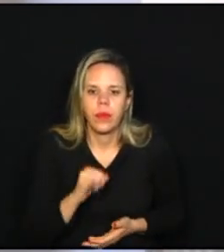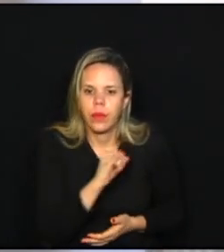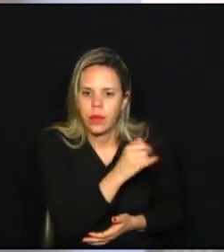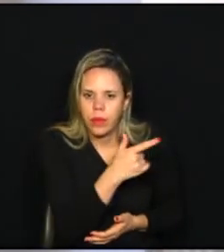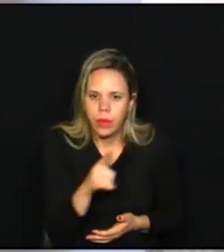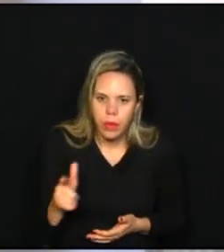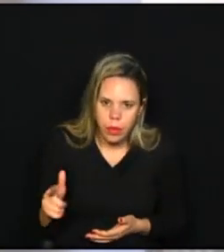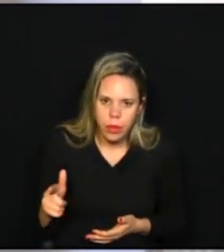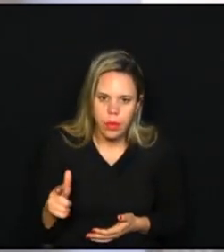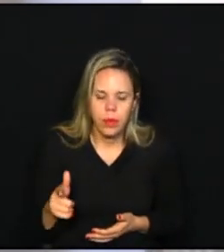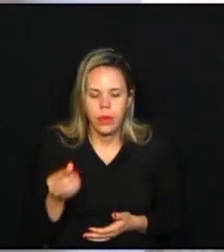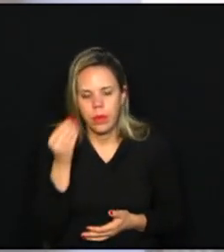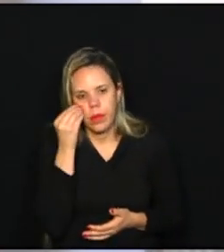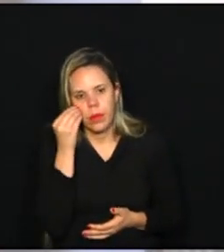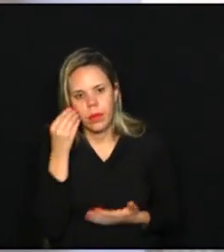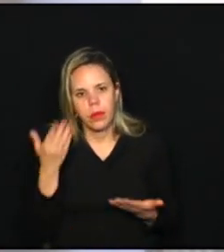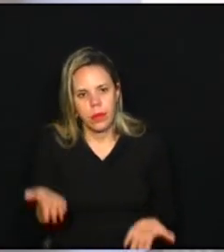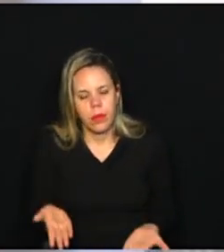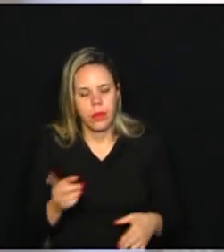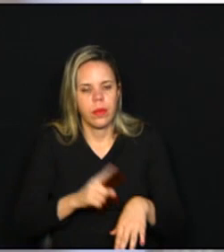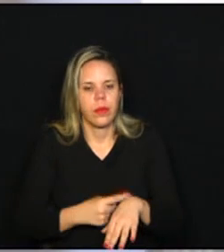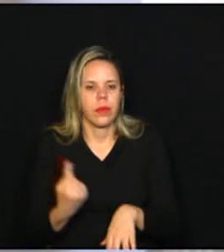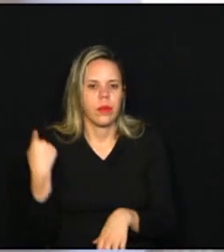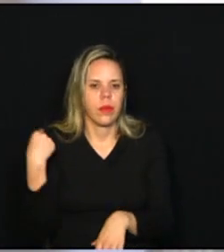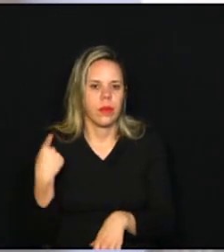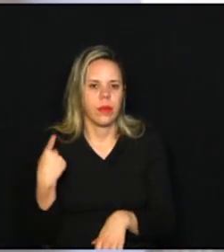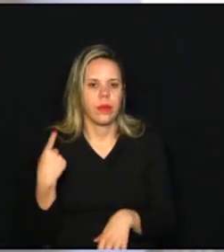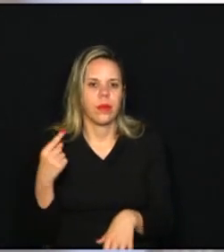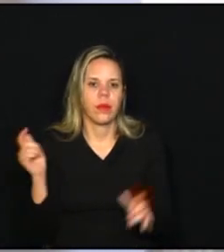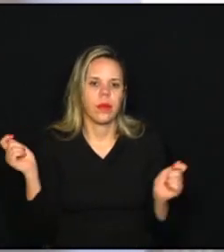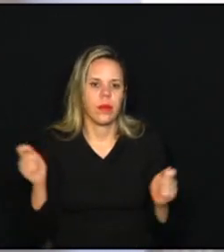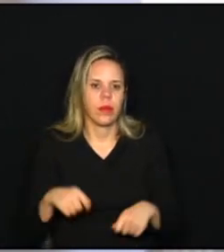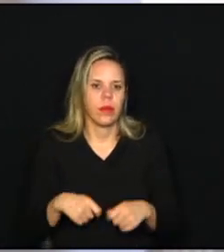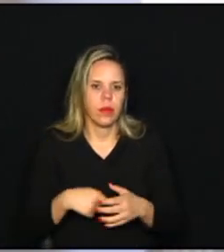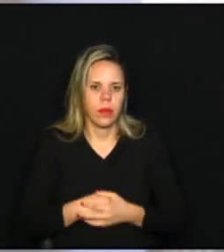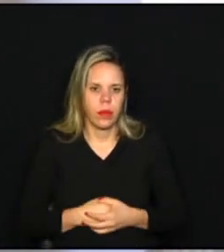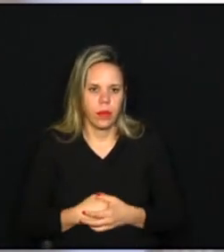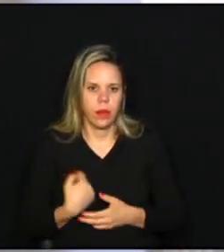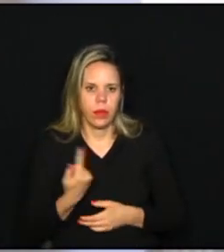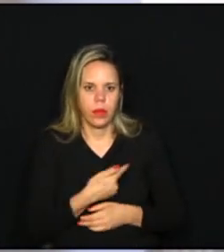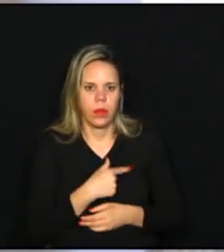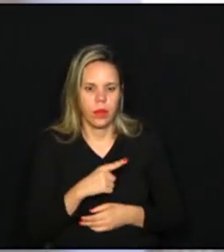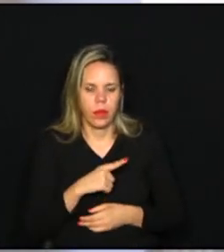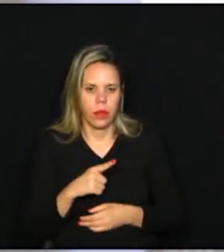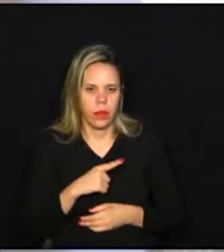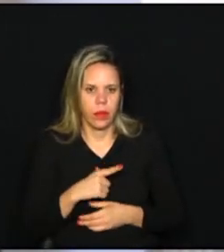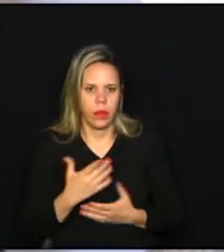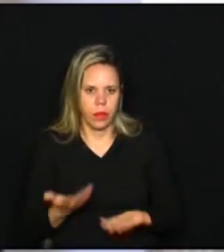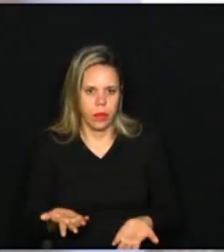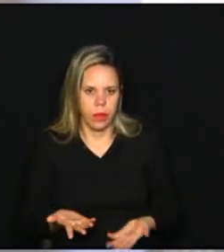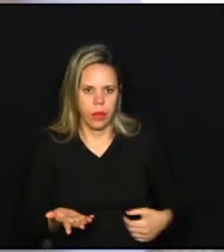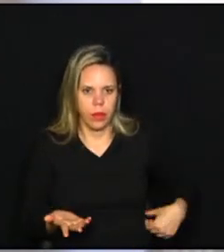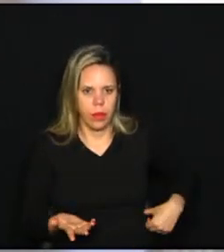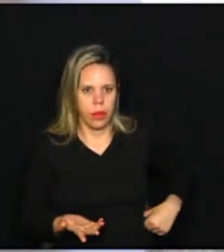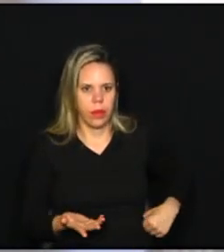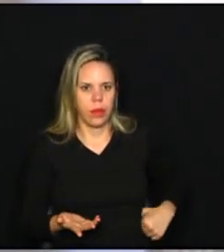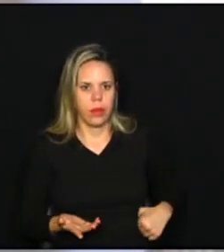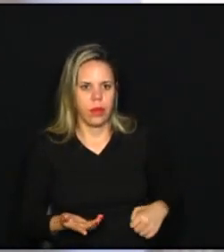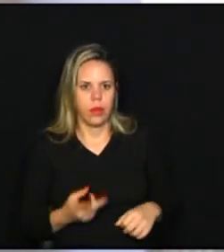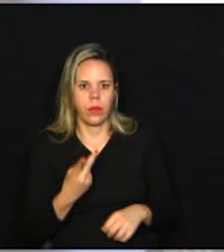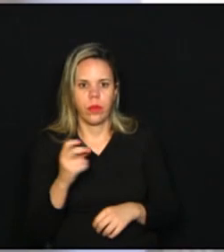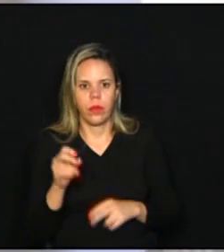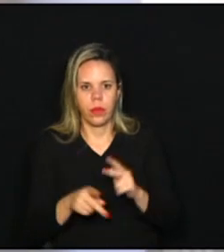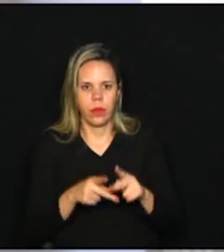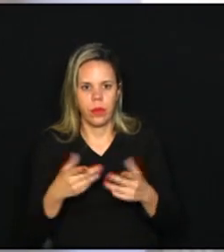houvesse essas testagens naquele momento, muito provavelmente nós teríamos, nesse caso, em números absolutos, são 20